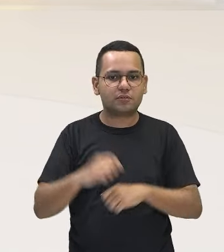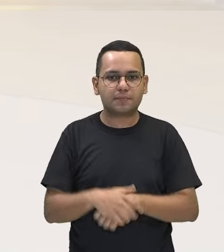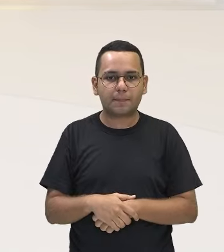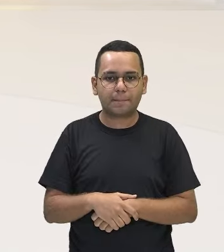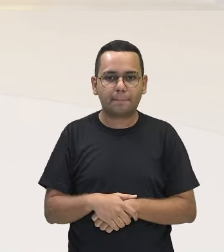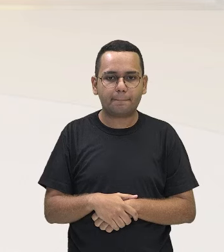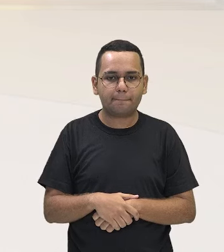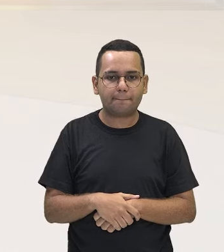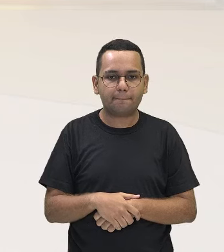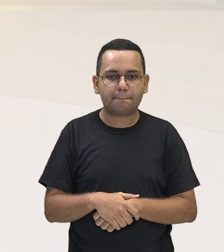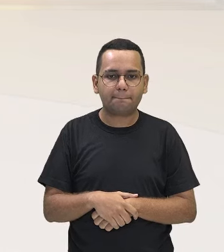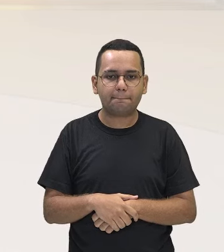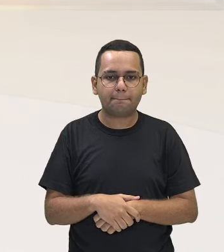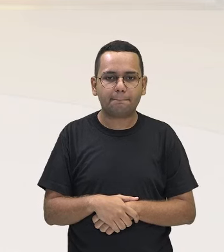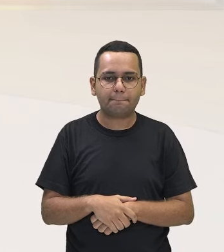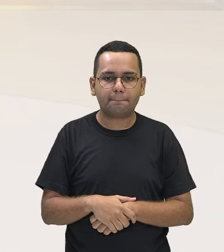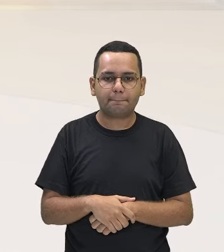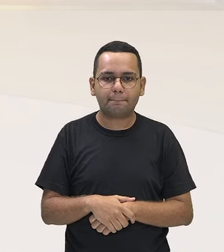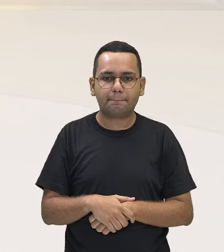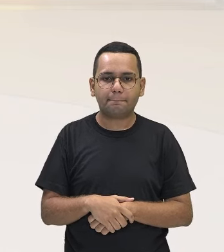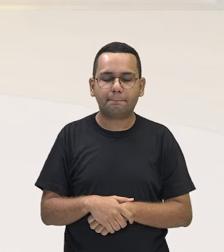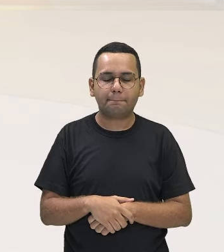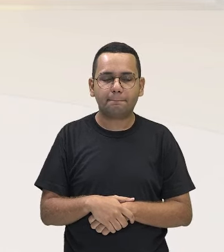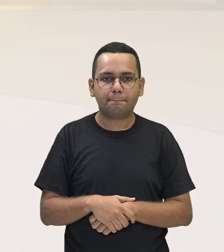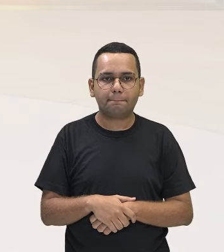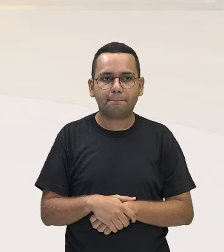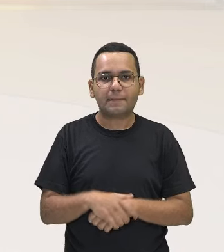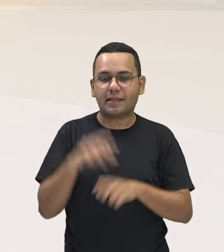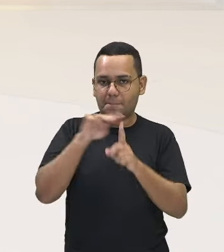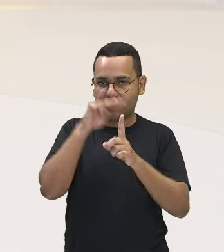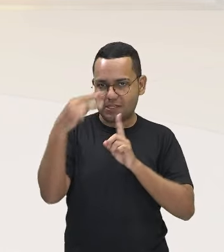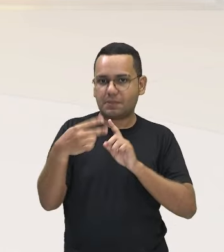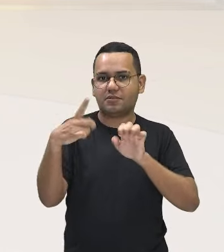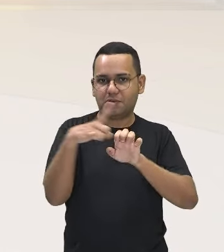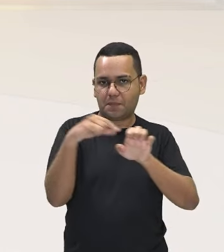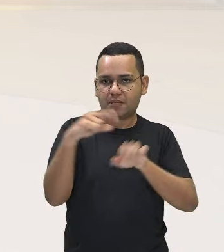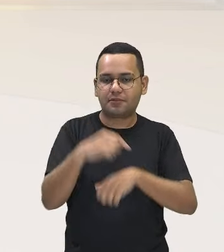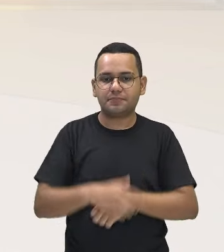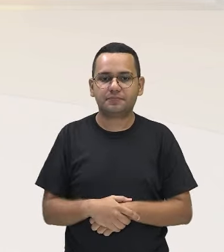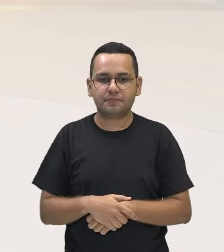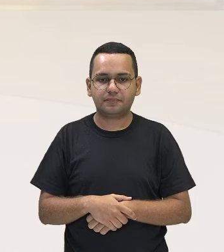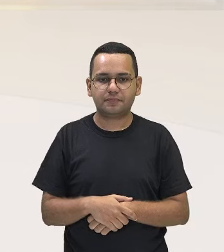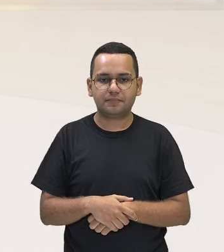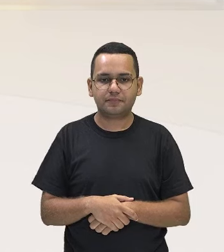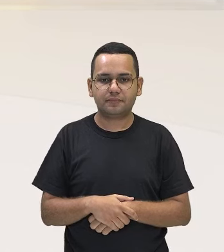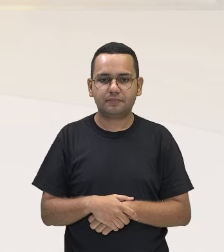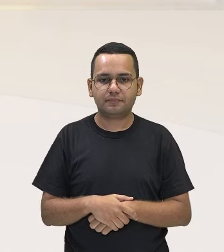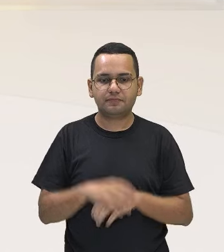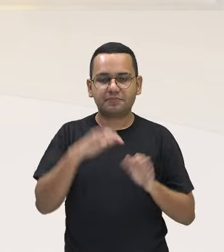esse propósito, né? essa visão de empreendedor, né? Bacana, então, nós vimos as